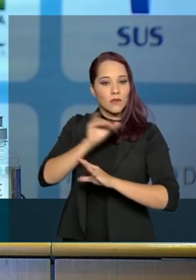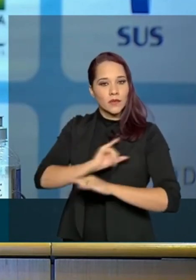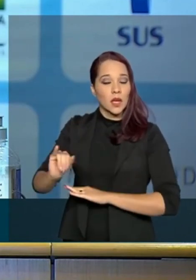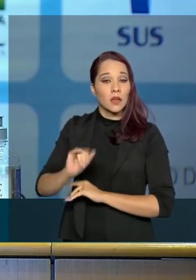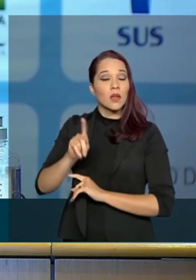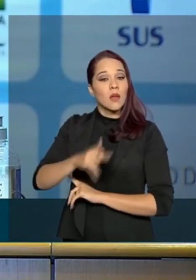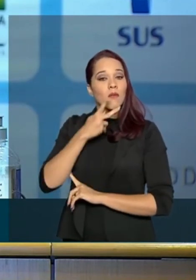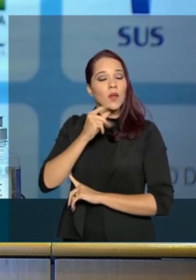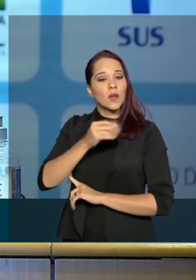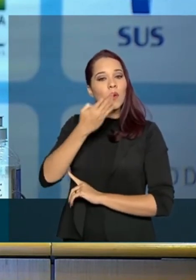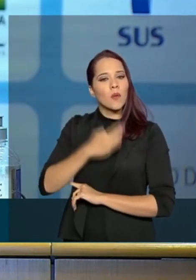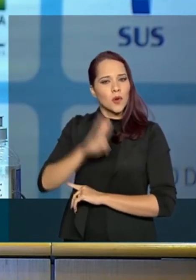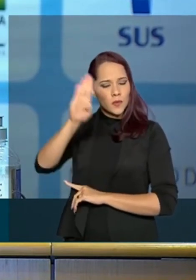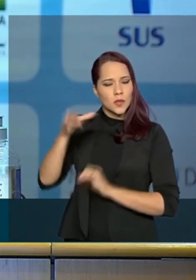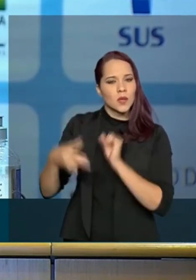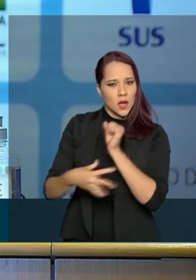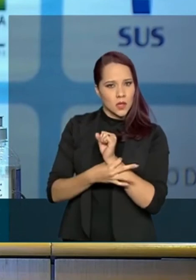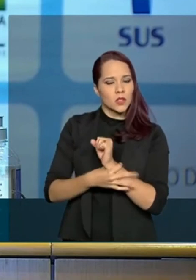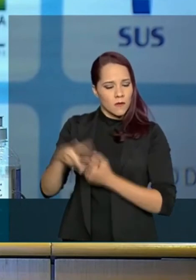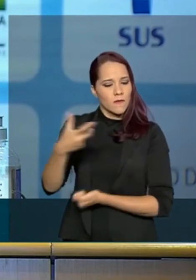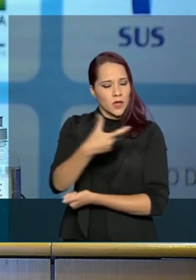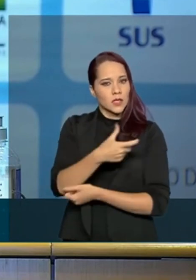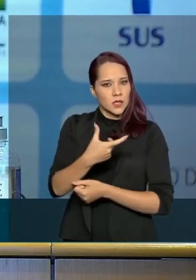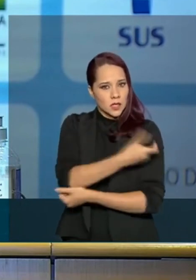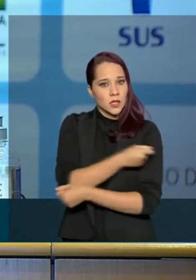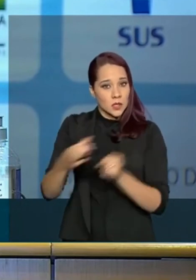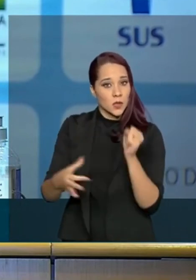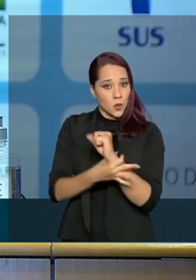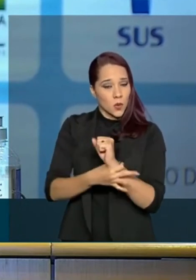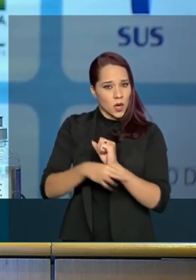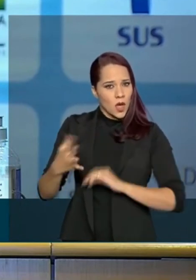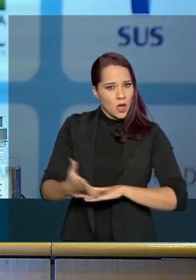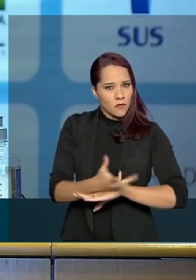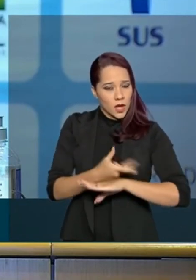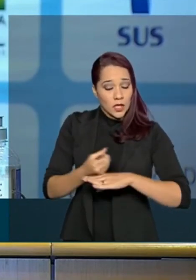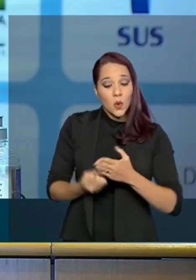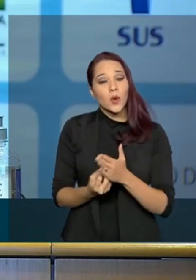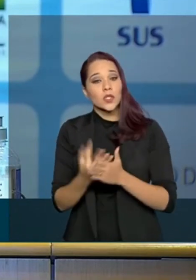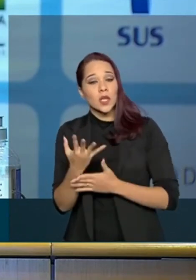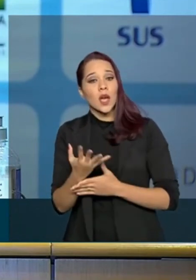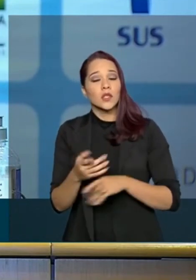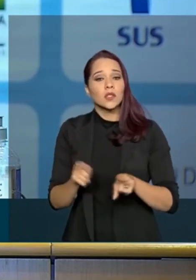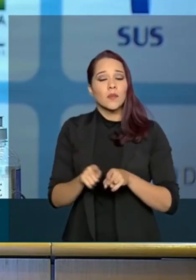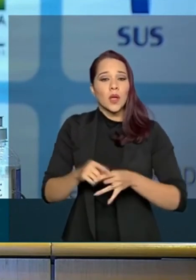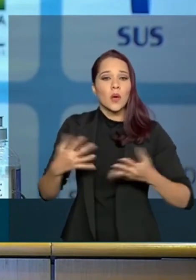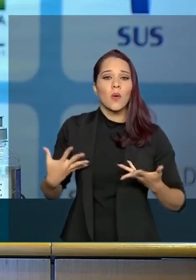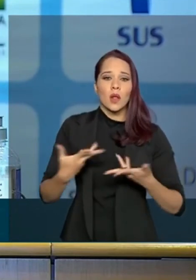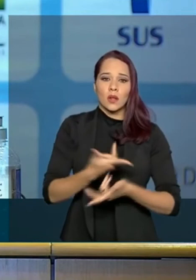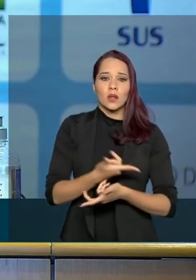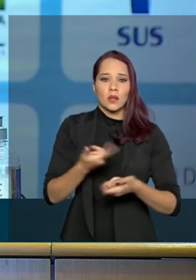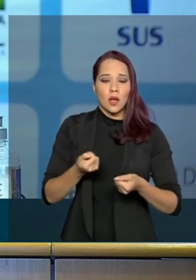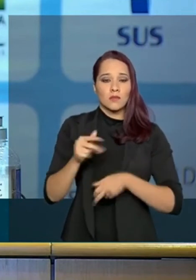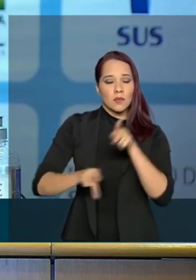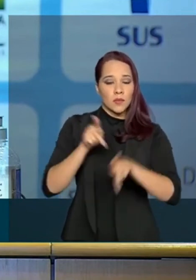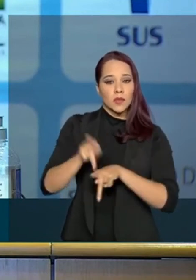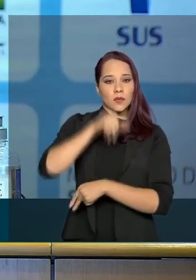ele reforça o seu compromisso em garantir uma vacina segura e eficaz em quantidade e qualidade para a